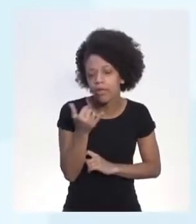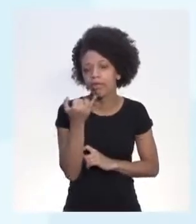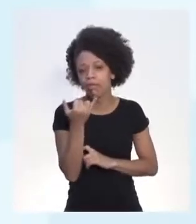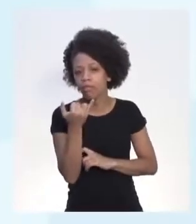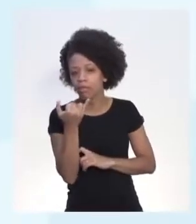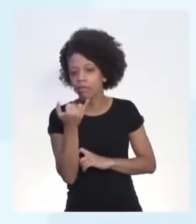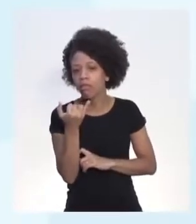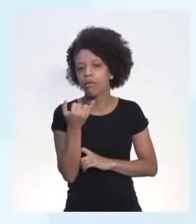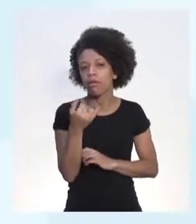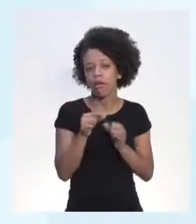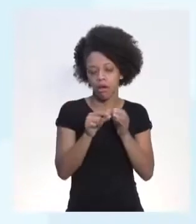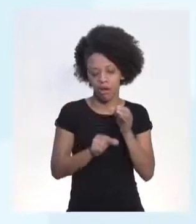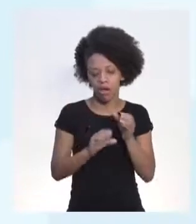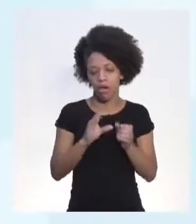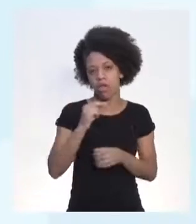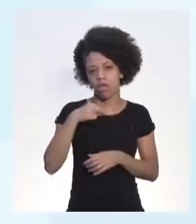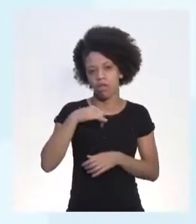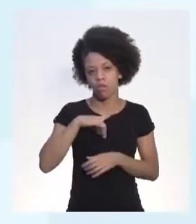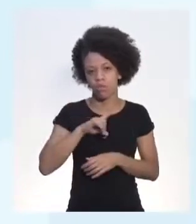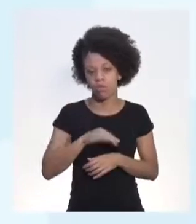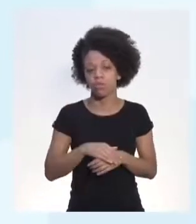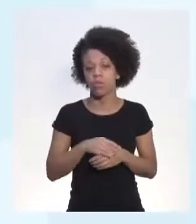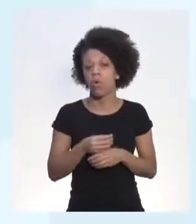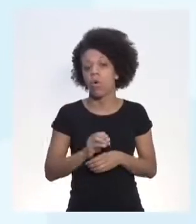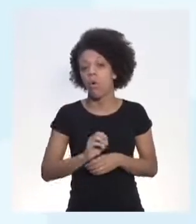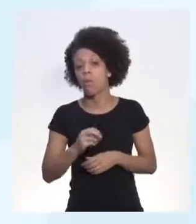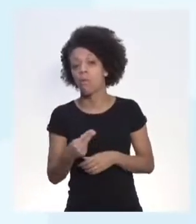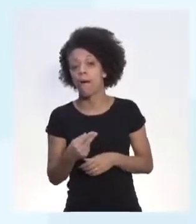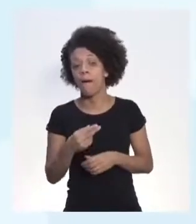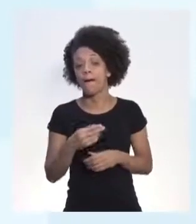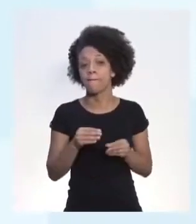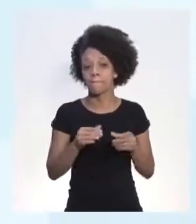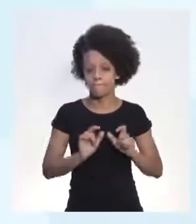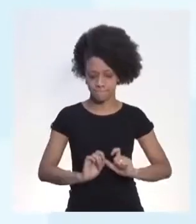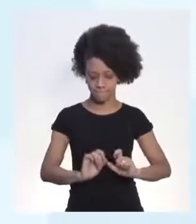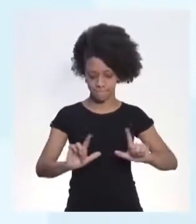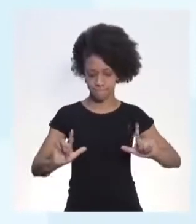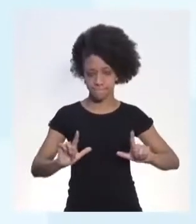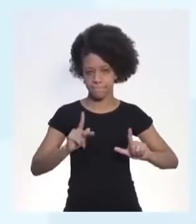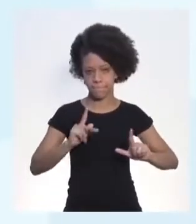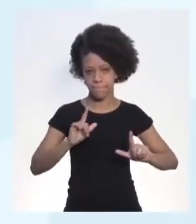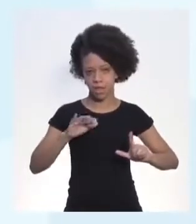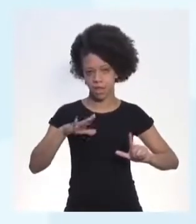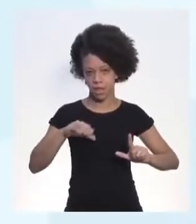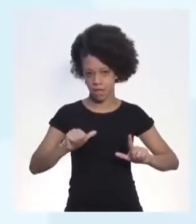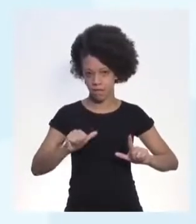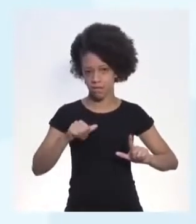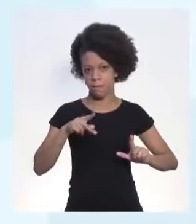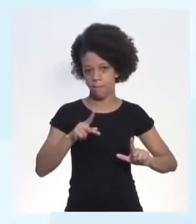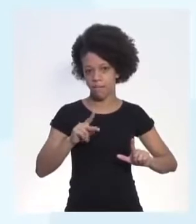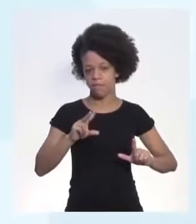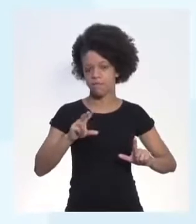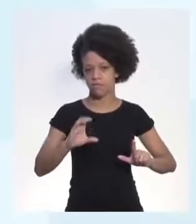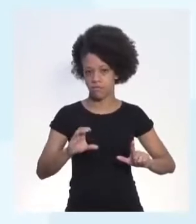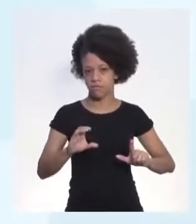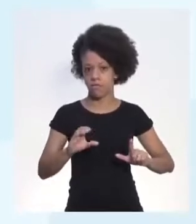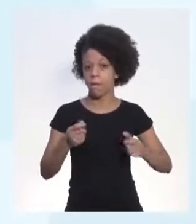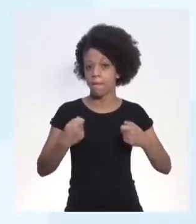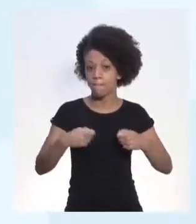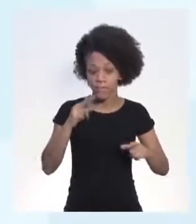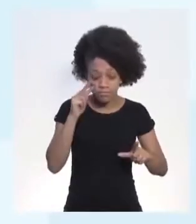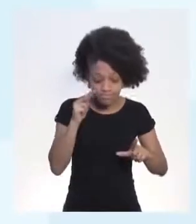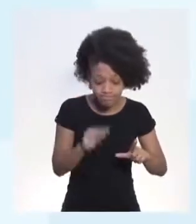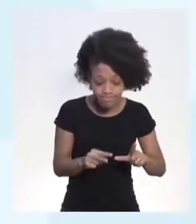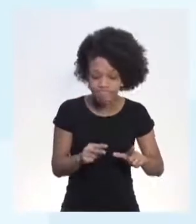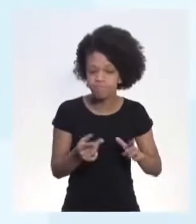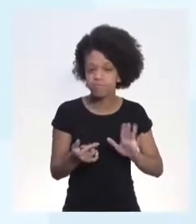coisa. A placa de PVC ou isopor. Era importante se você fosse precisar enxergar. Nesse caso aqui, eu consegui